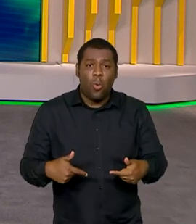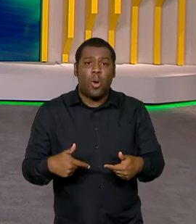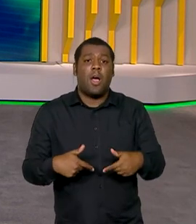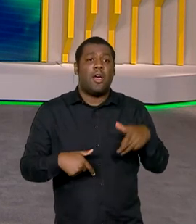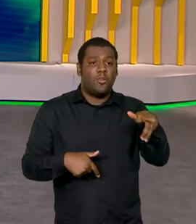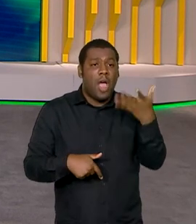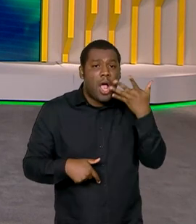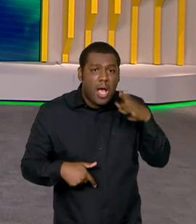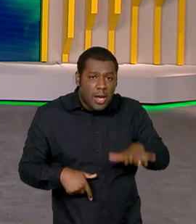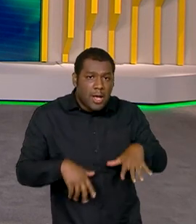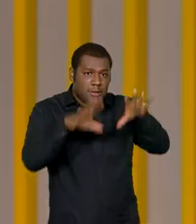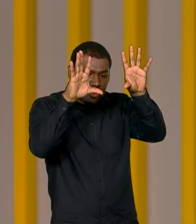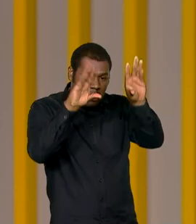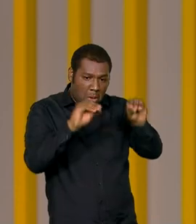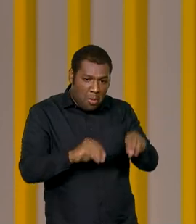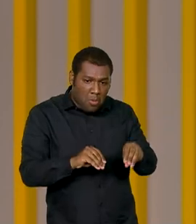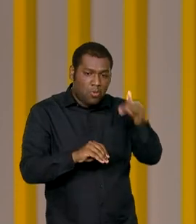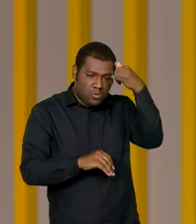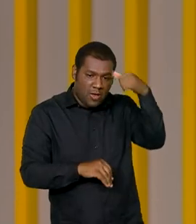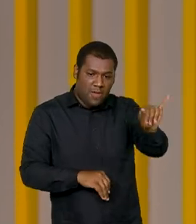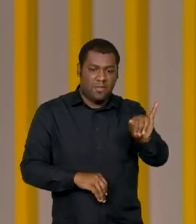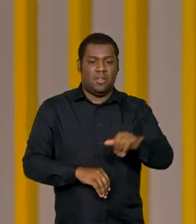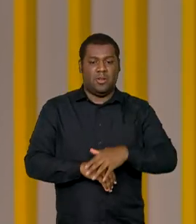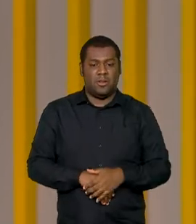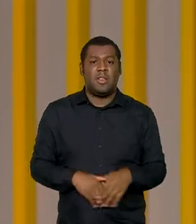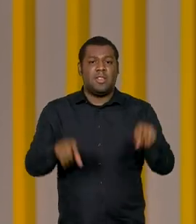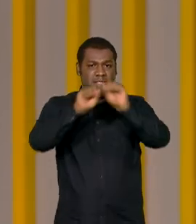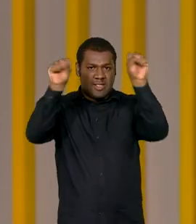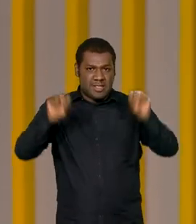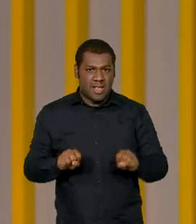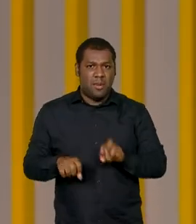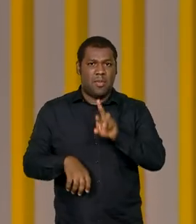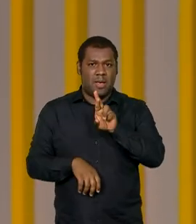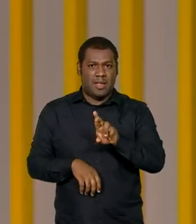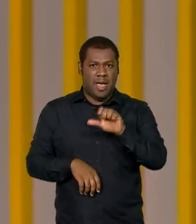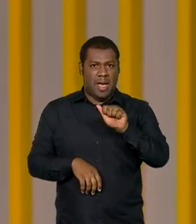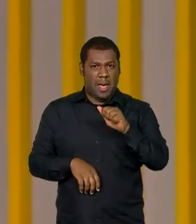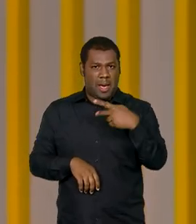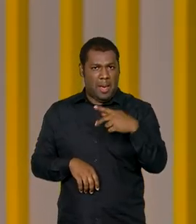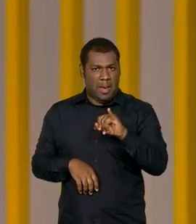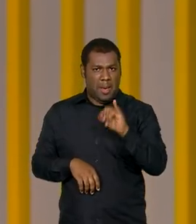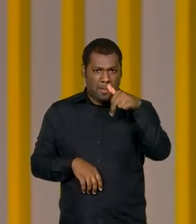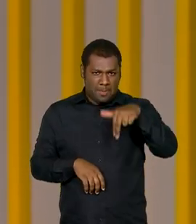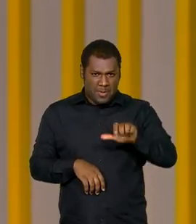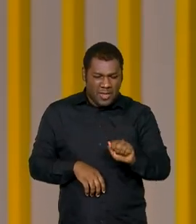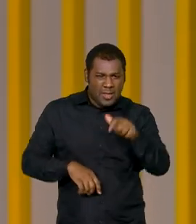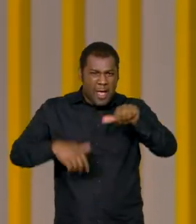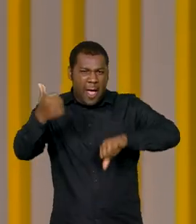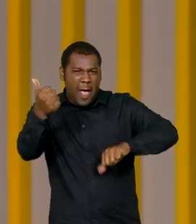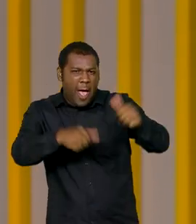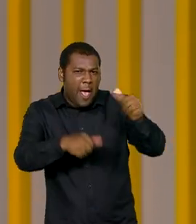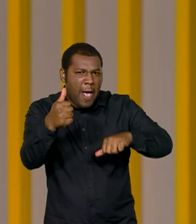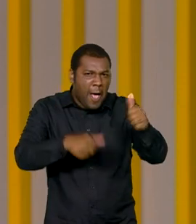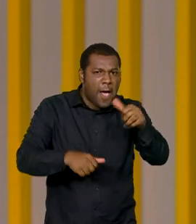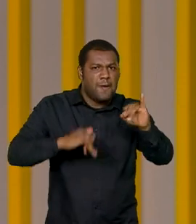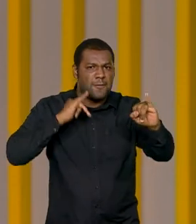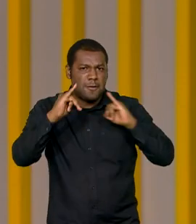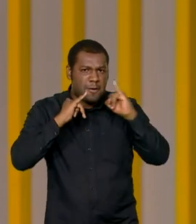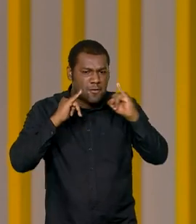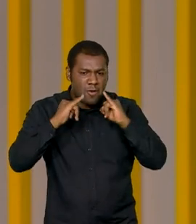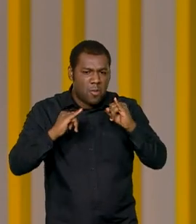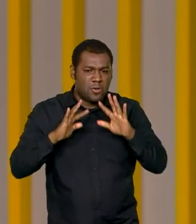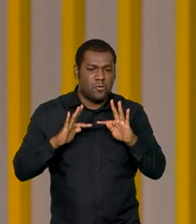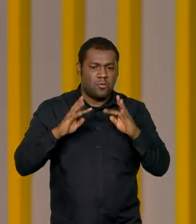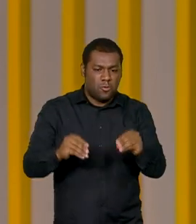sexual contra crianças o sistema rapina faz o armazenamento A análise e o cruzamento de informações